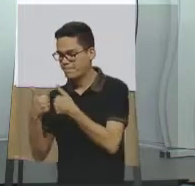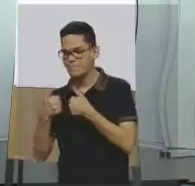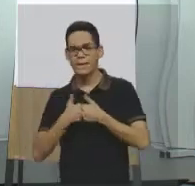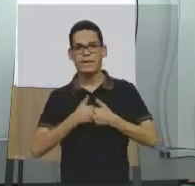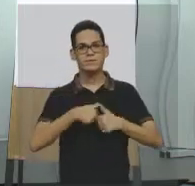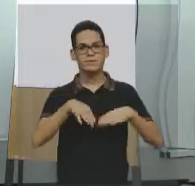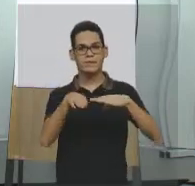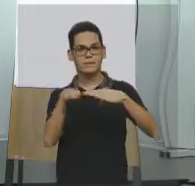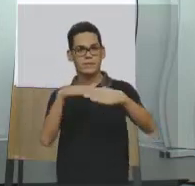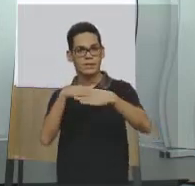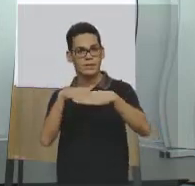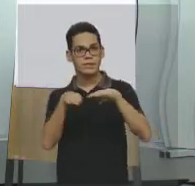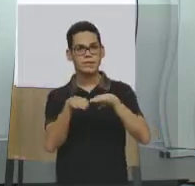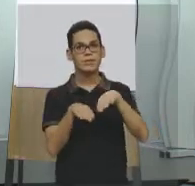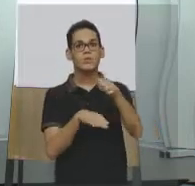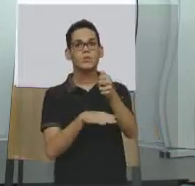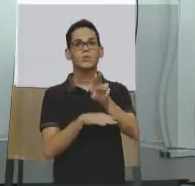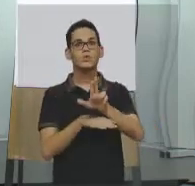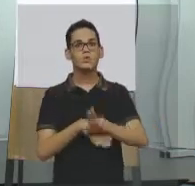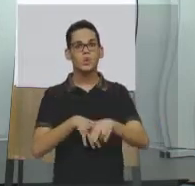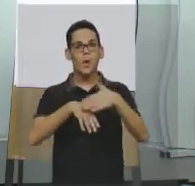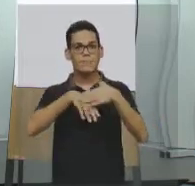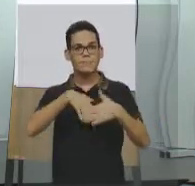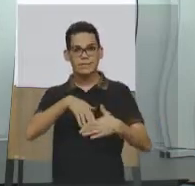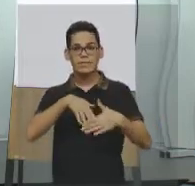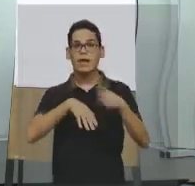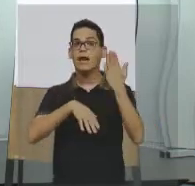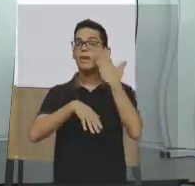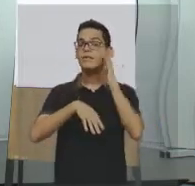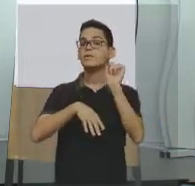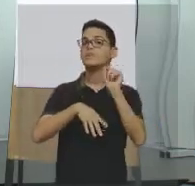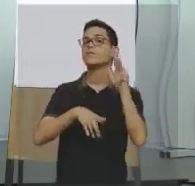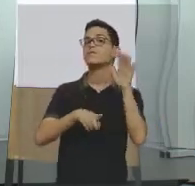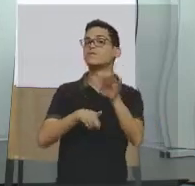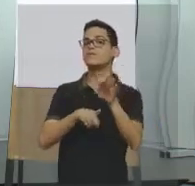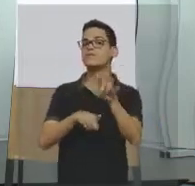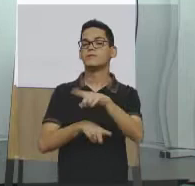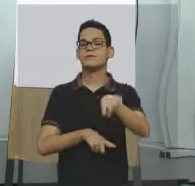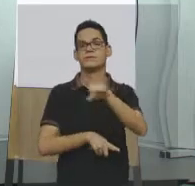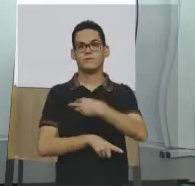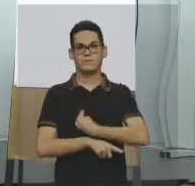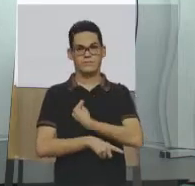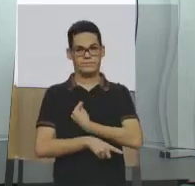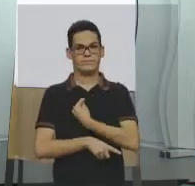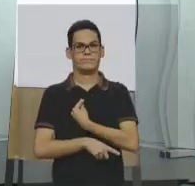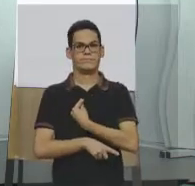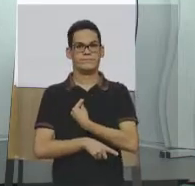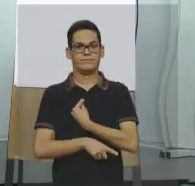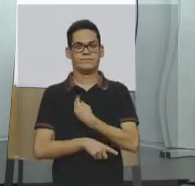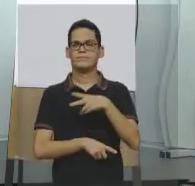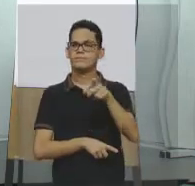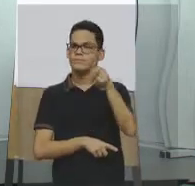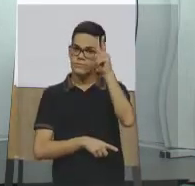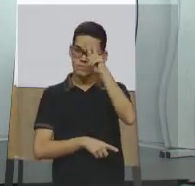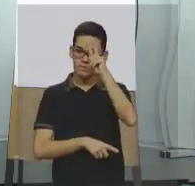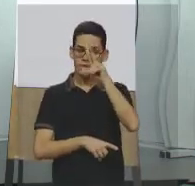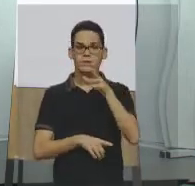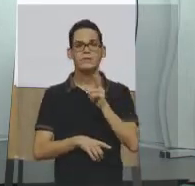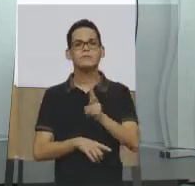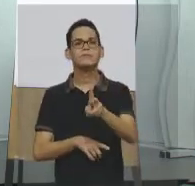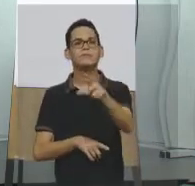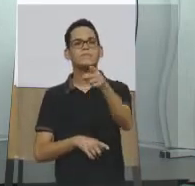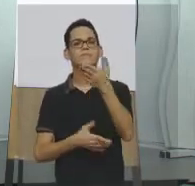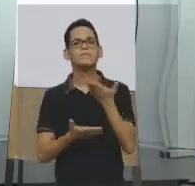é entender um pouco sobre o que está afetando nossas vidas. Lembre-se sempre de que tudo que você for